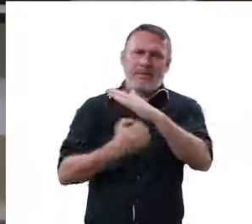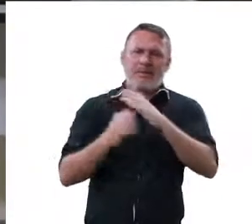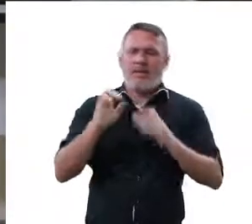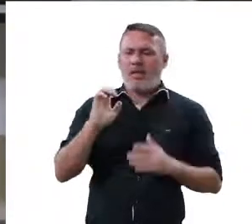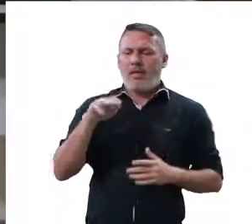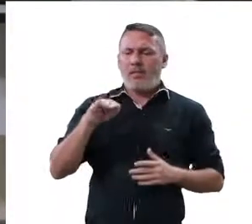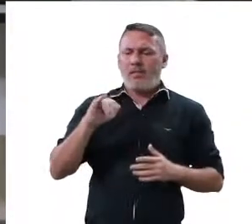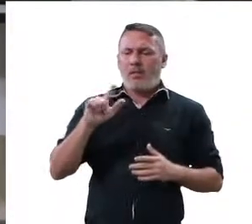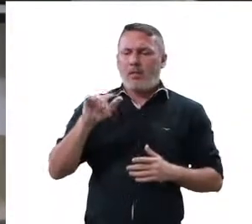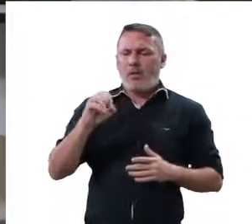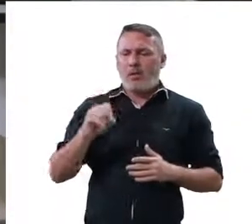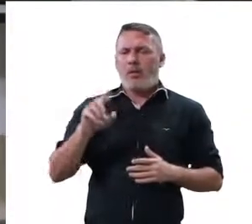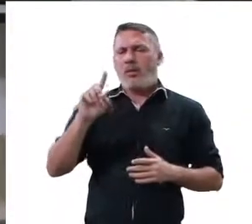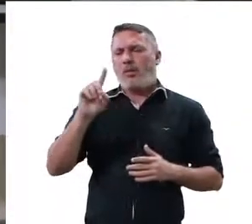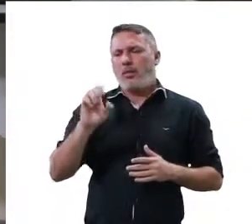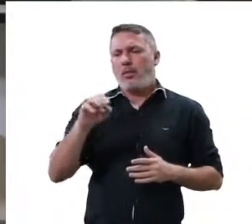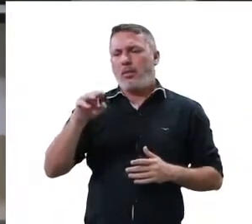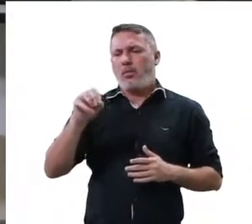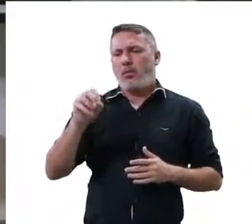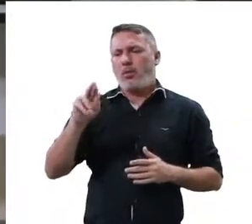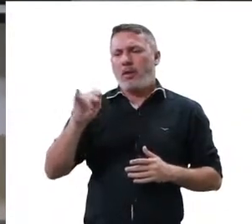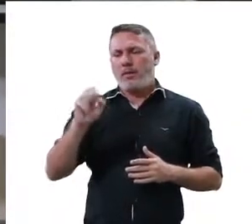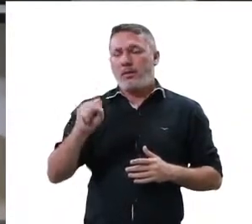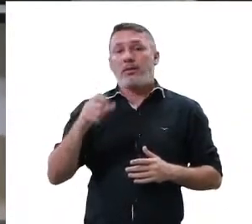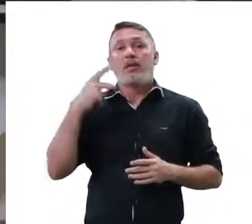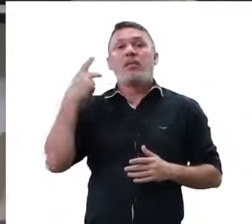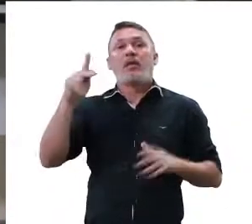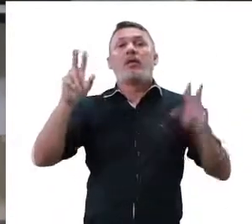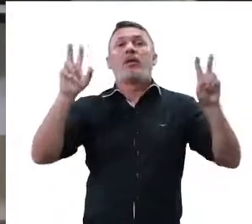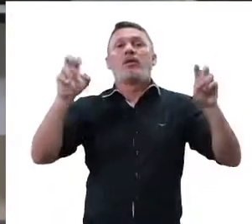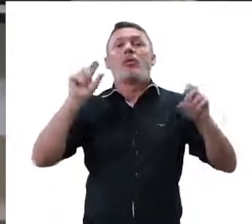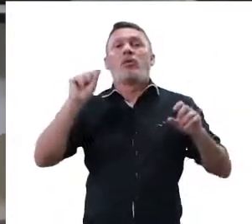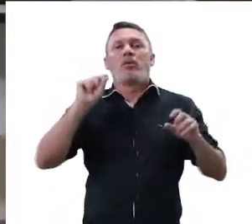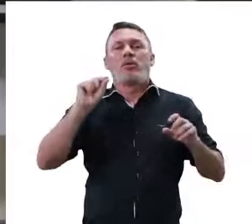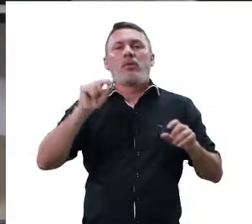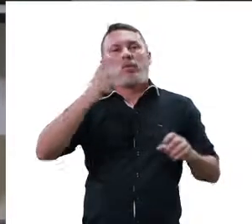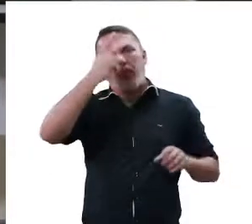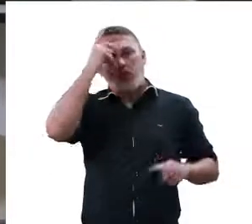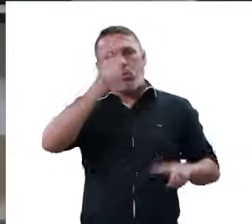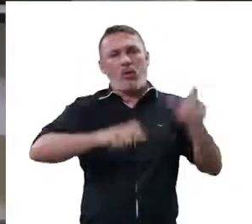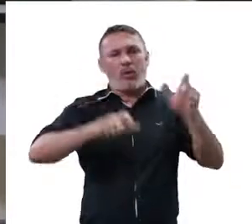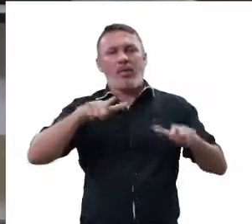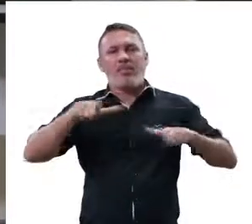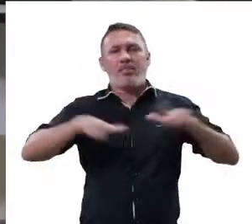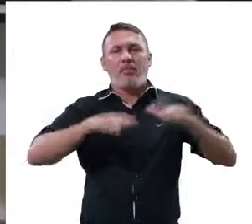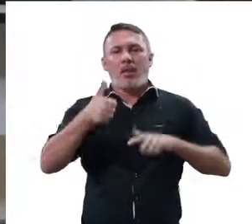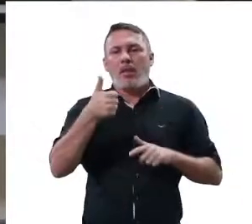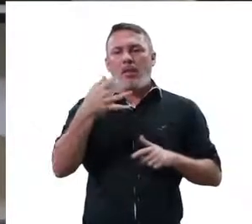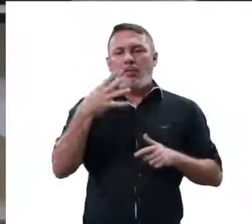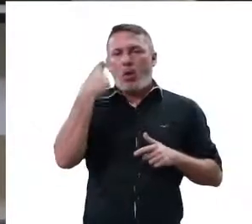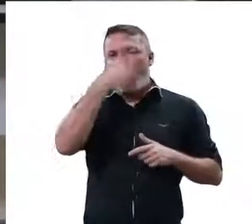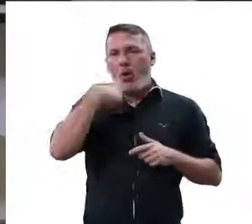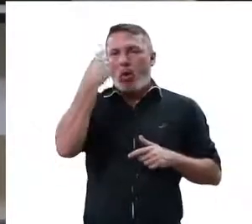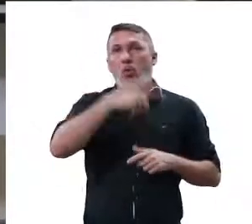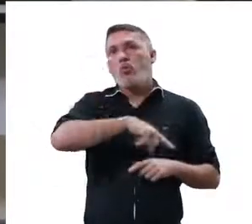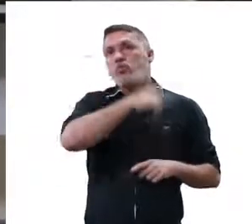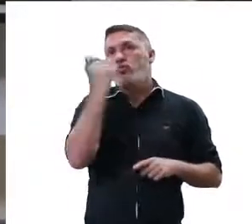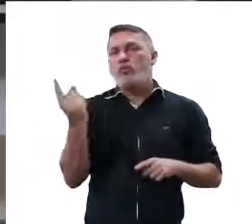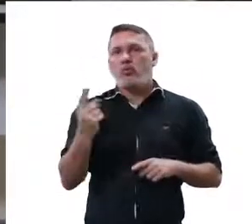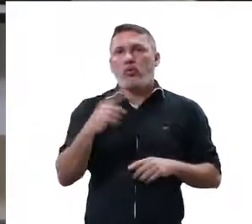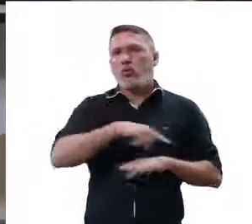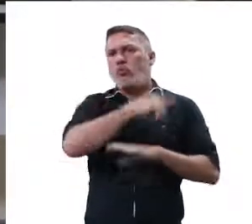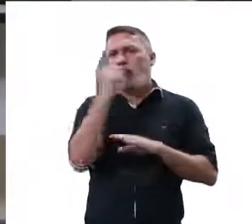grande empresário, e eu lembro que no lema da sua campanha era um sujeito que trabalhava 14 horas por dia.